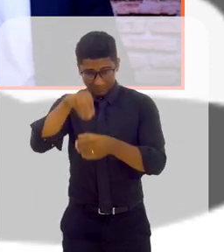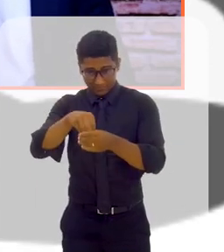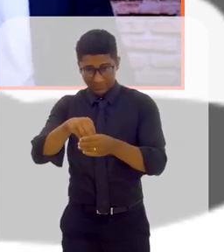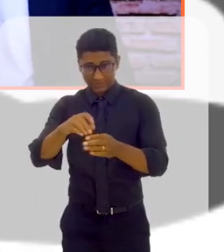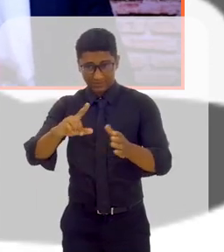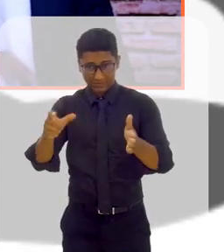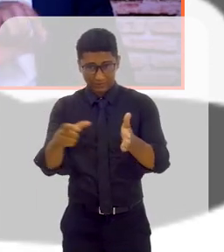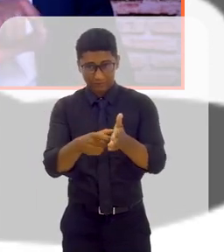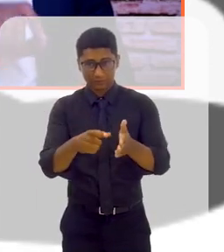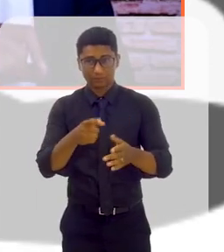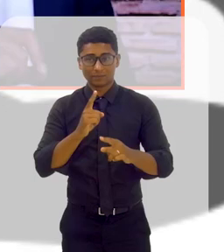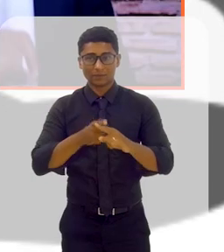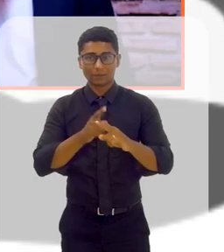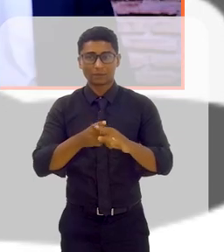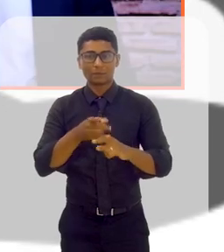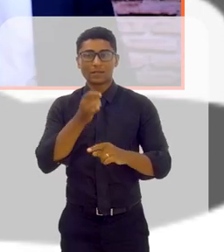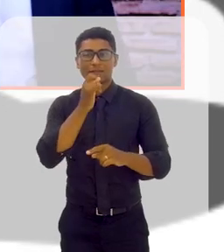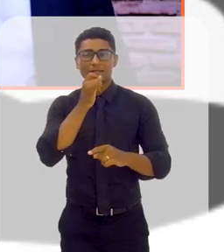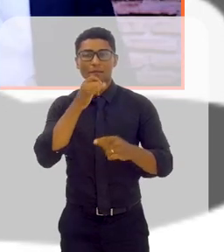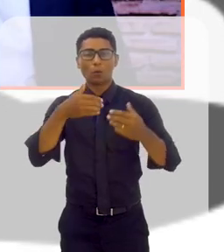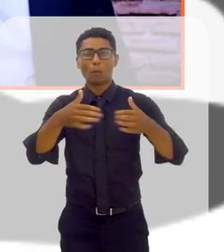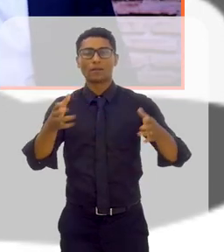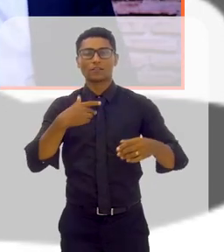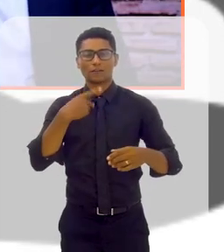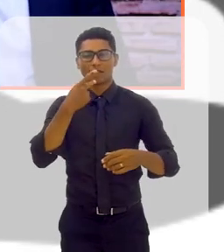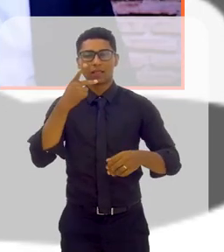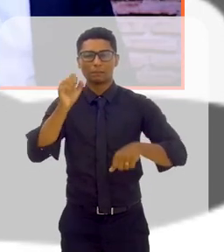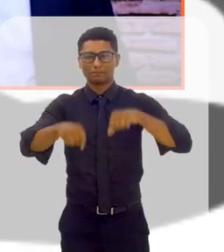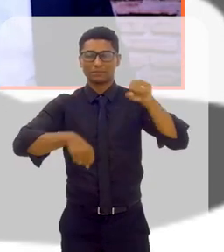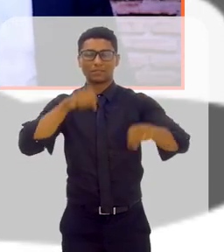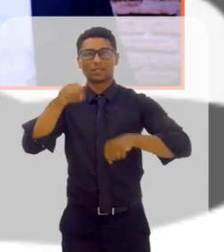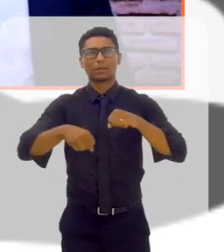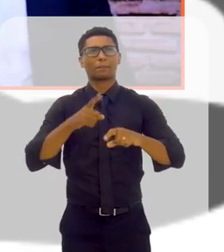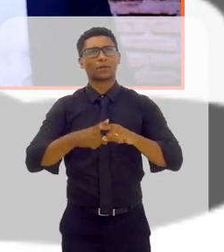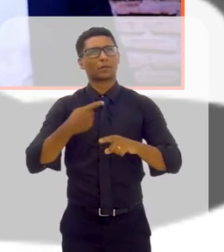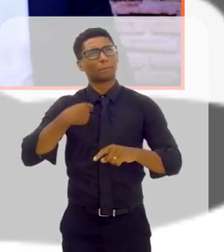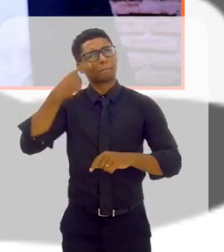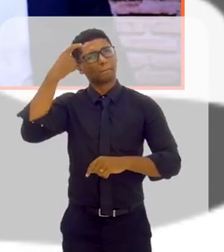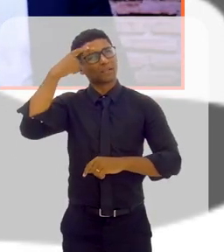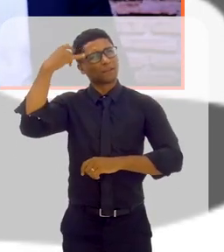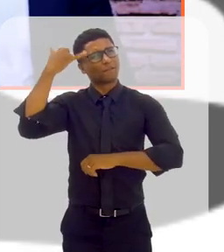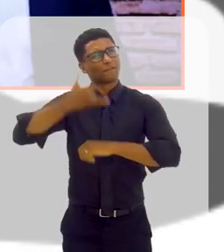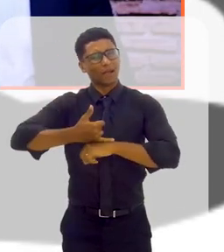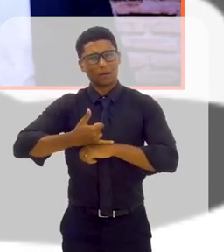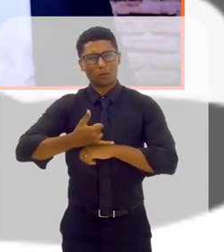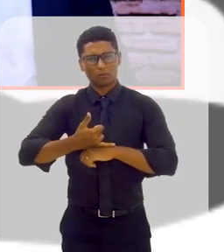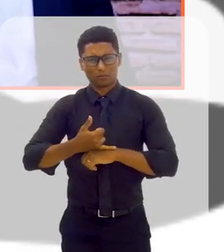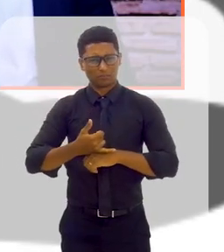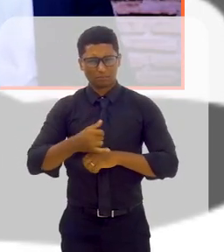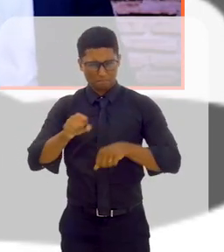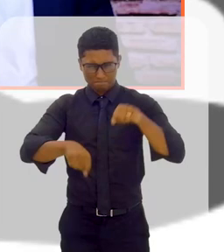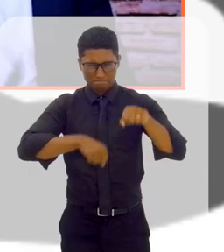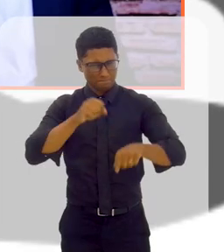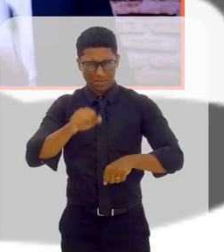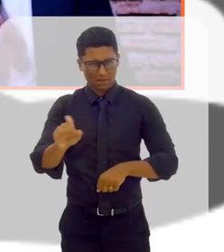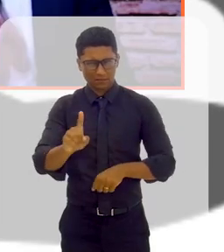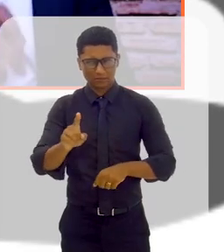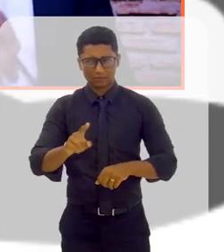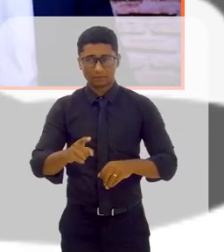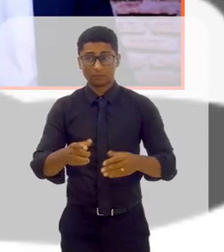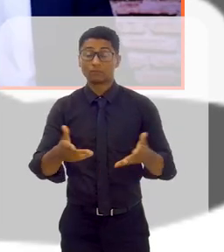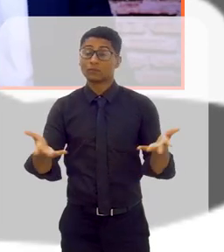porque o exemplo que eu dei no início do programa não vale eu falei de bicicleta porque eu pensei em ferro bicicleta não vale